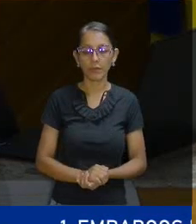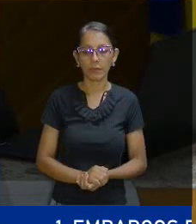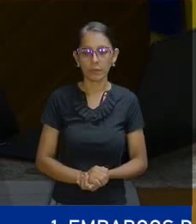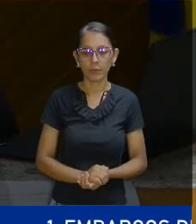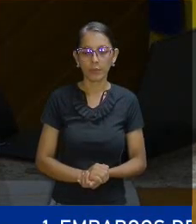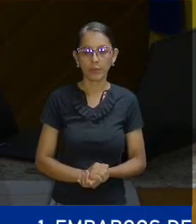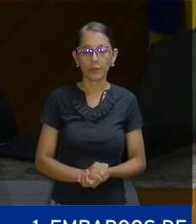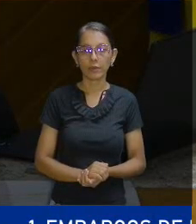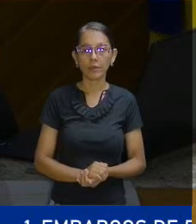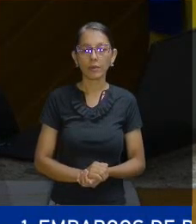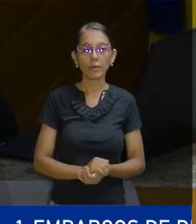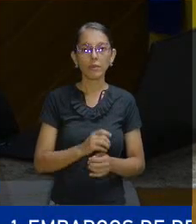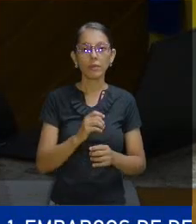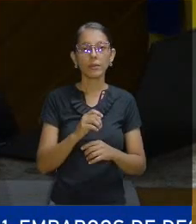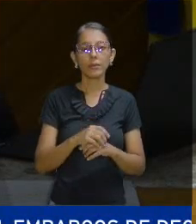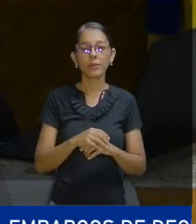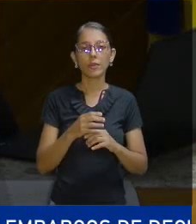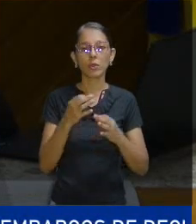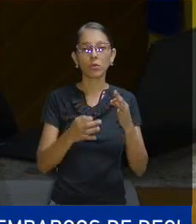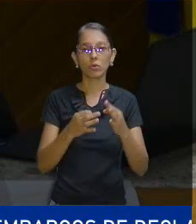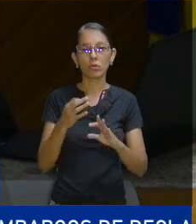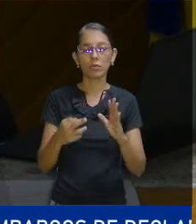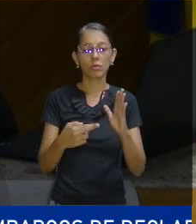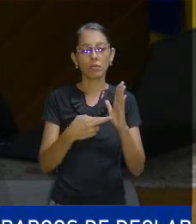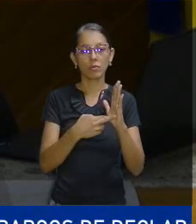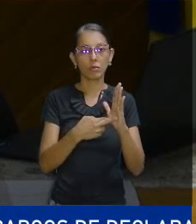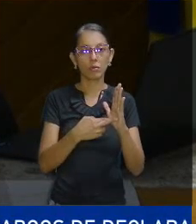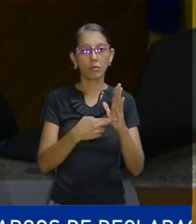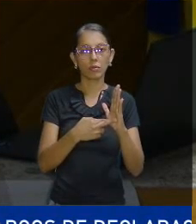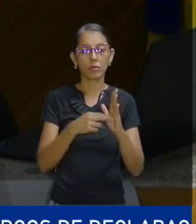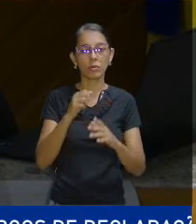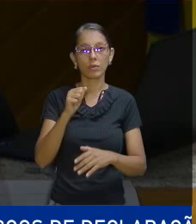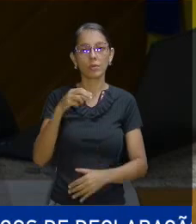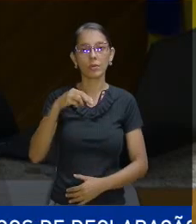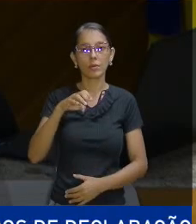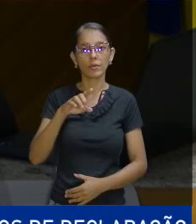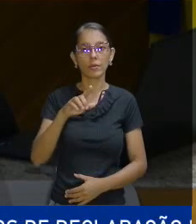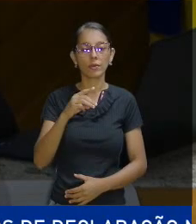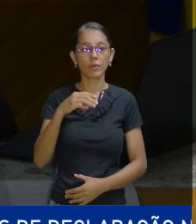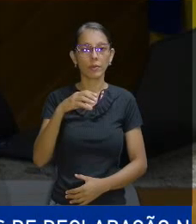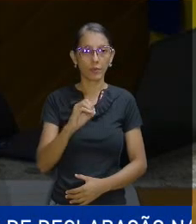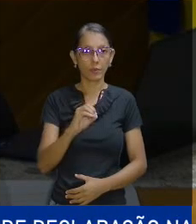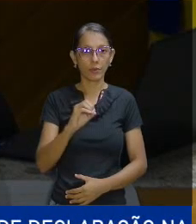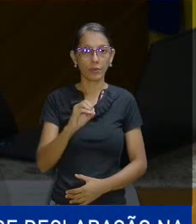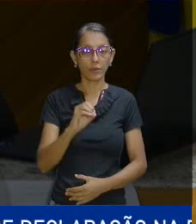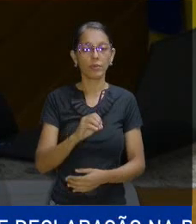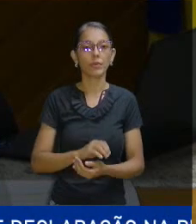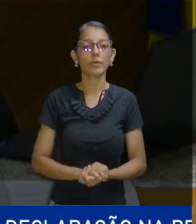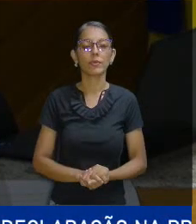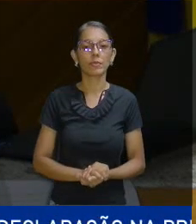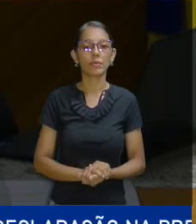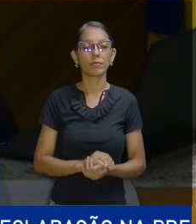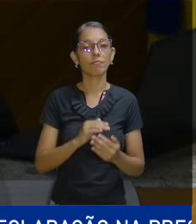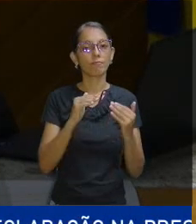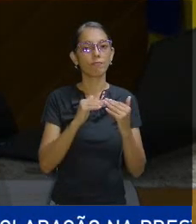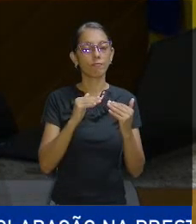do juiz relator Anselmo Gonçalves, no que foi